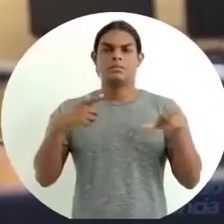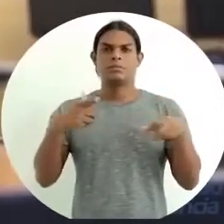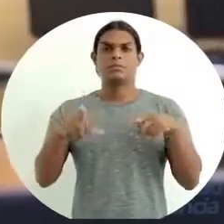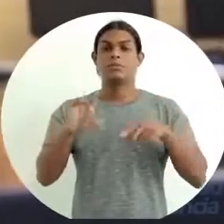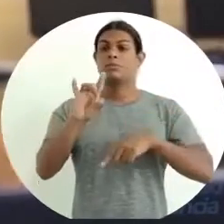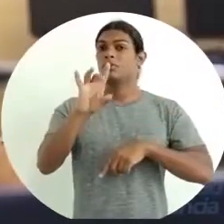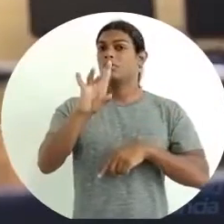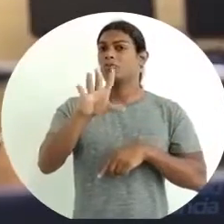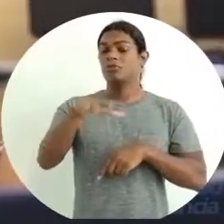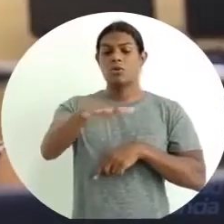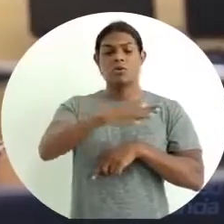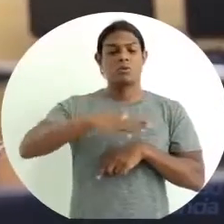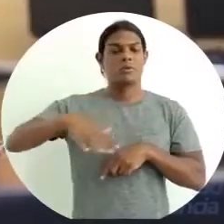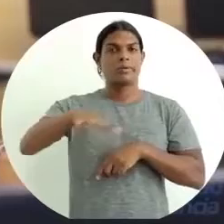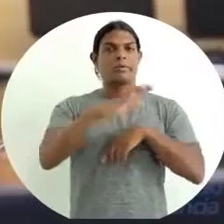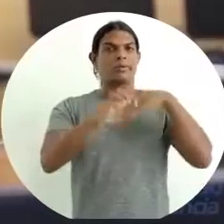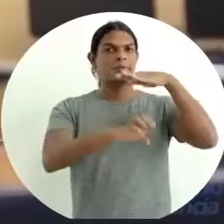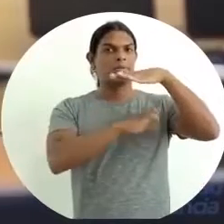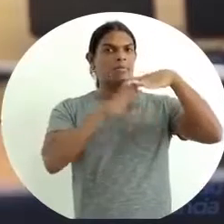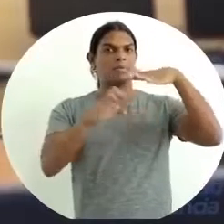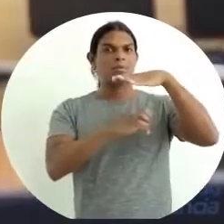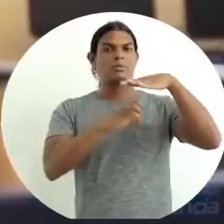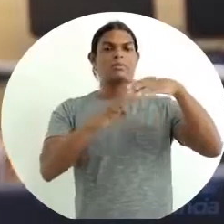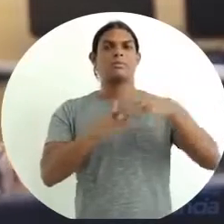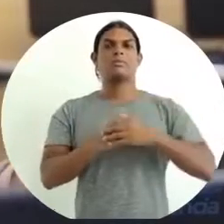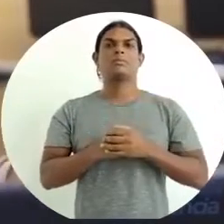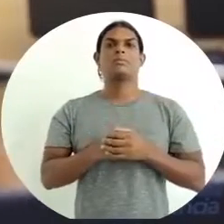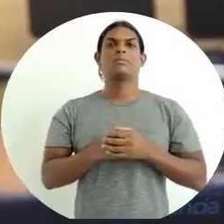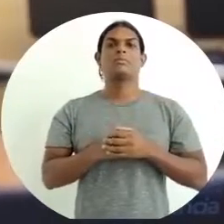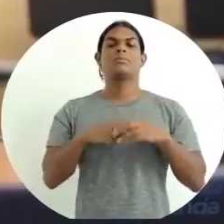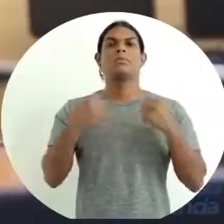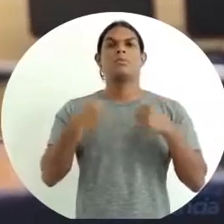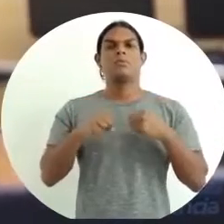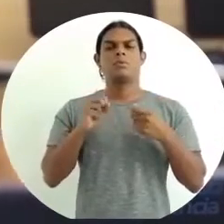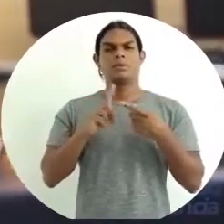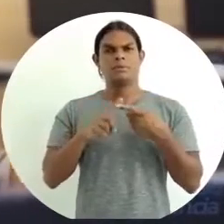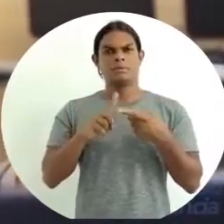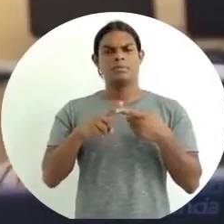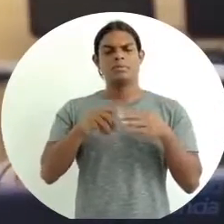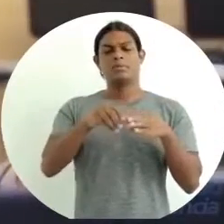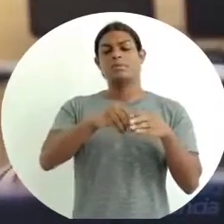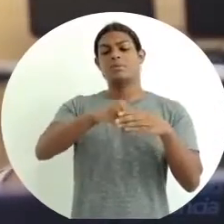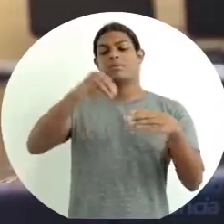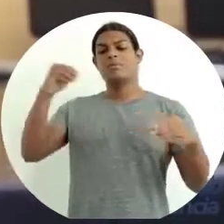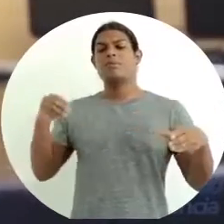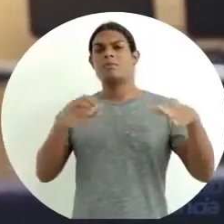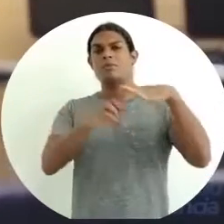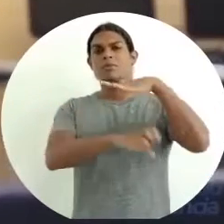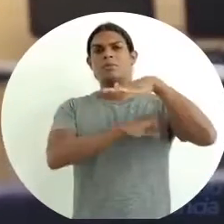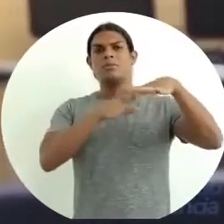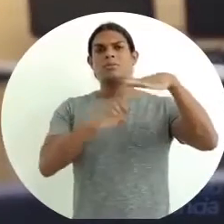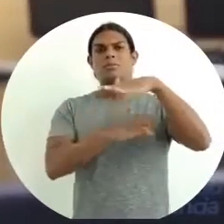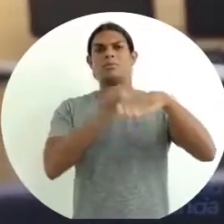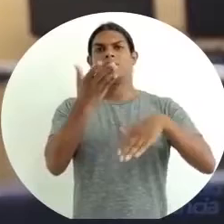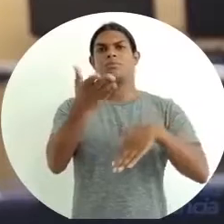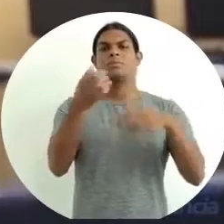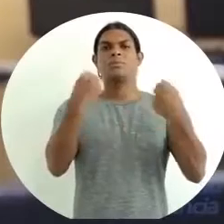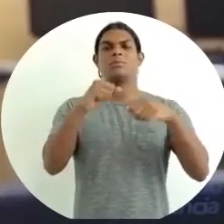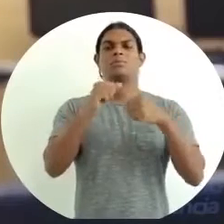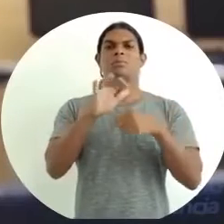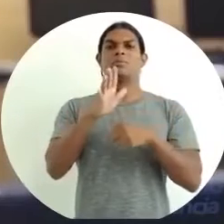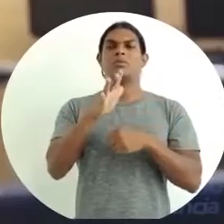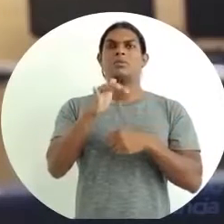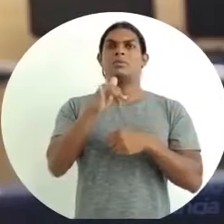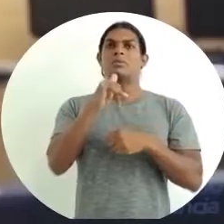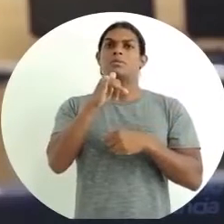só o local da empresa, não. Possa ser que você seja um instalador, pode ser que o empregado seja um instalador de antenas e